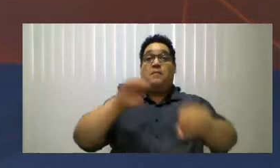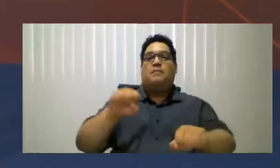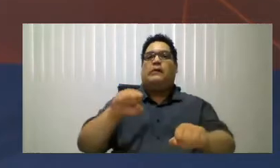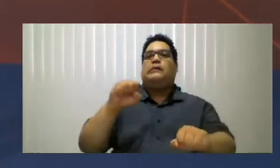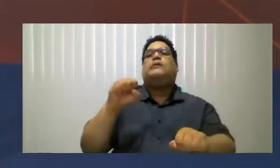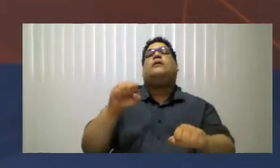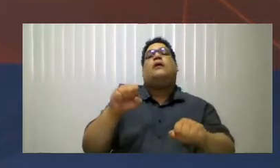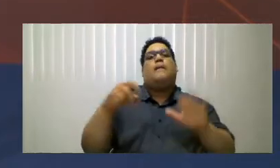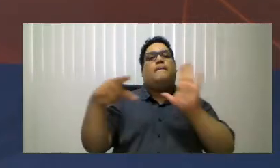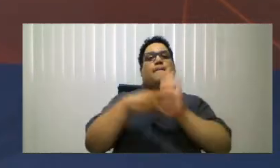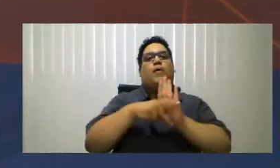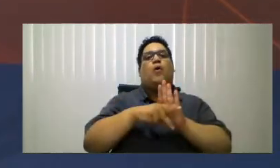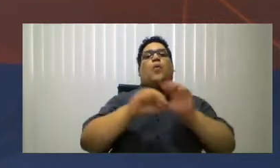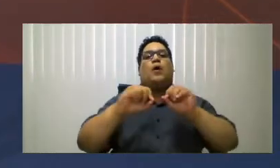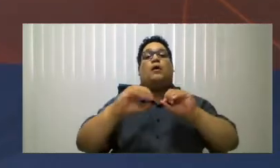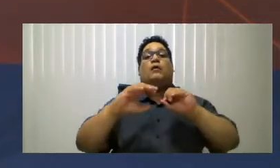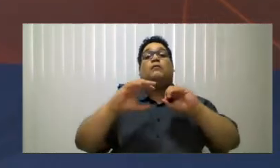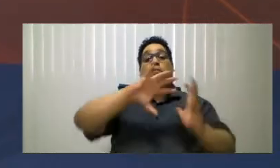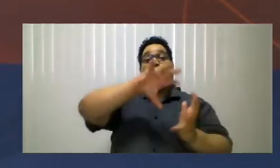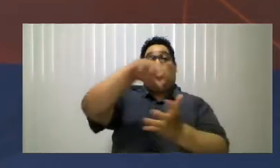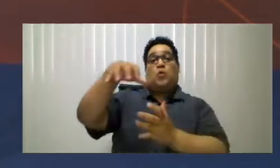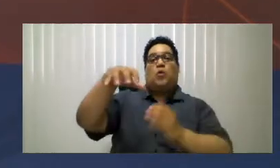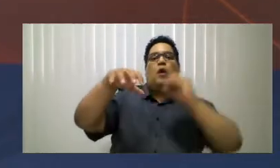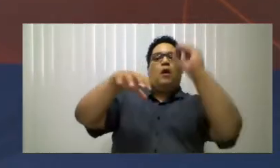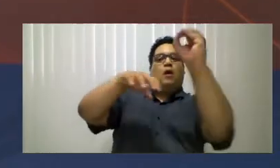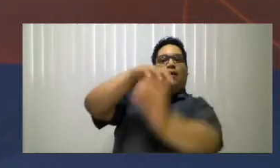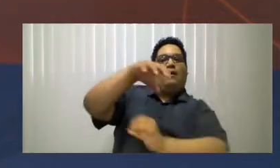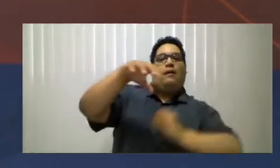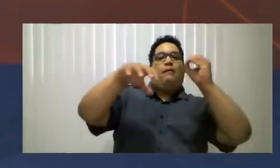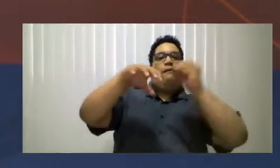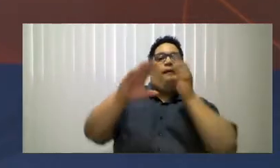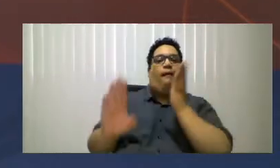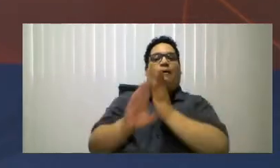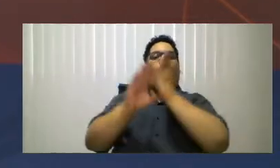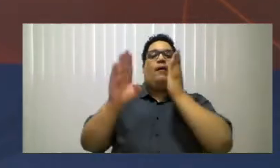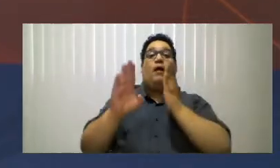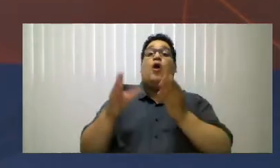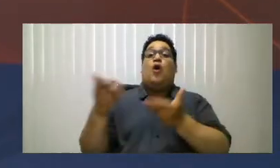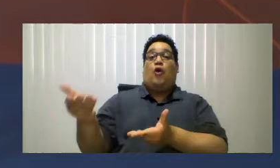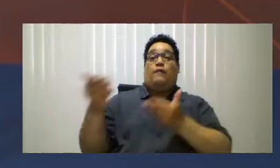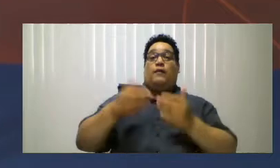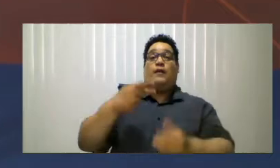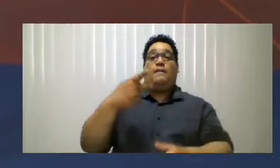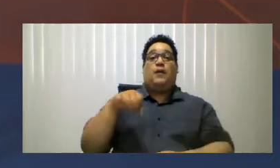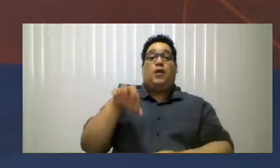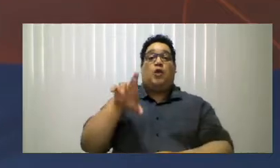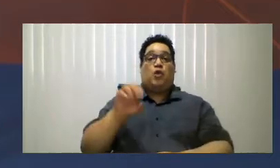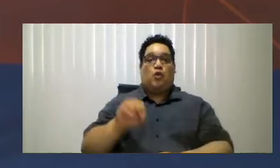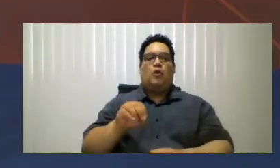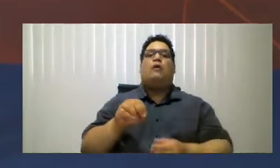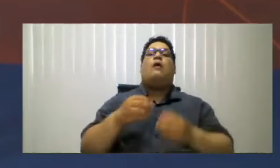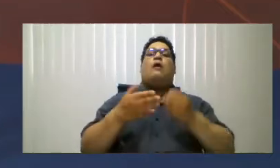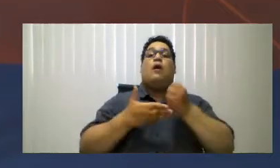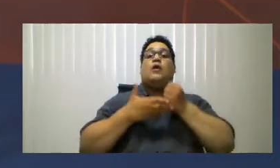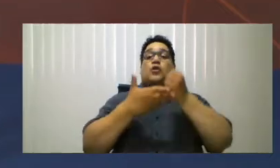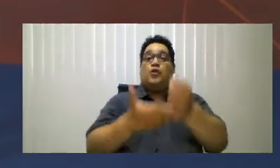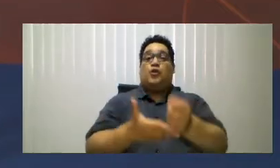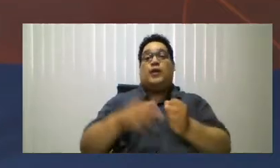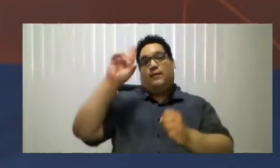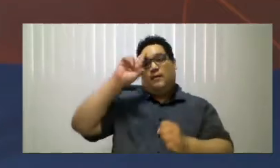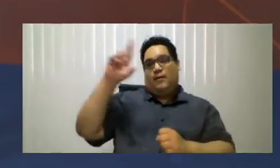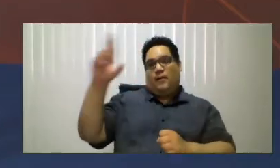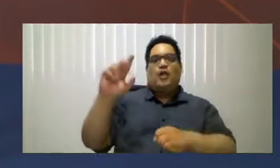de satélite. Para esta palestra, convidaremos os senhores Pedro Selva, assessor da Diretoria de